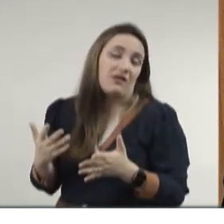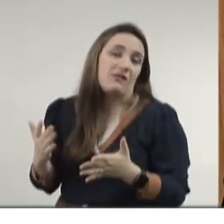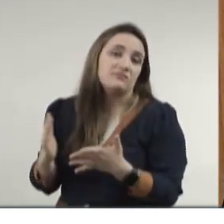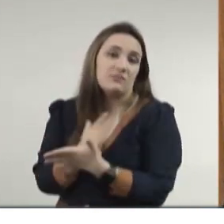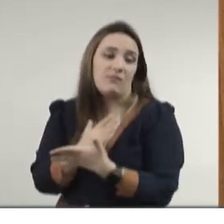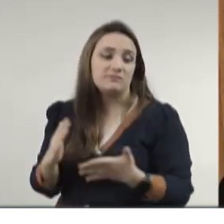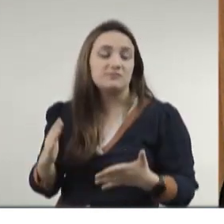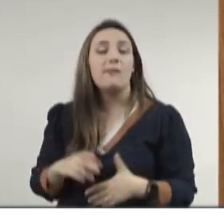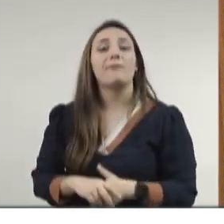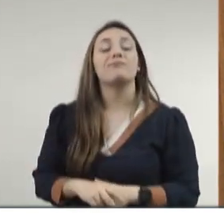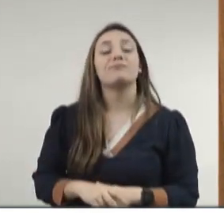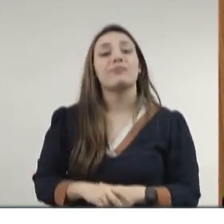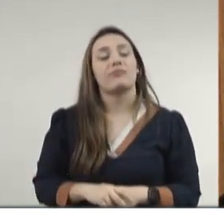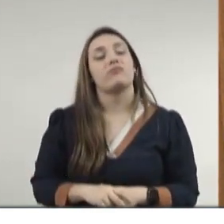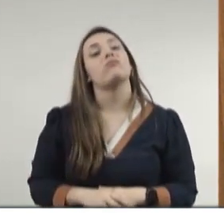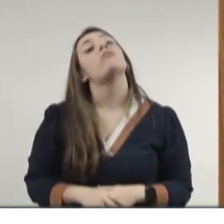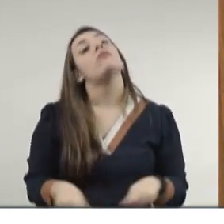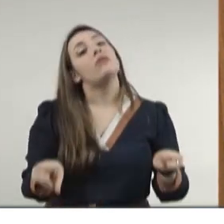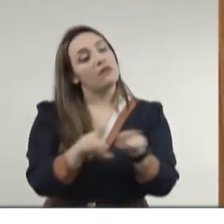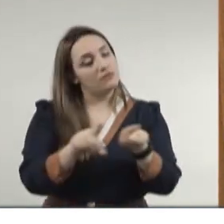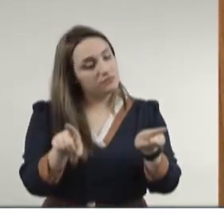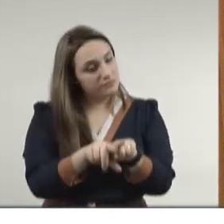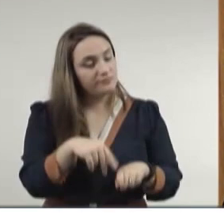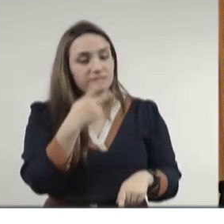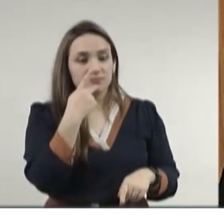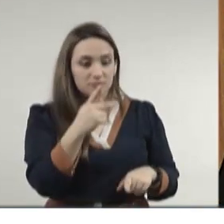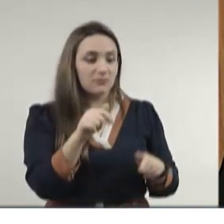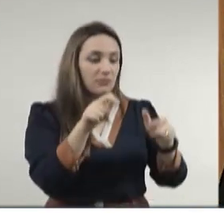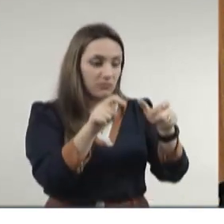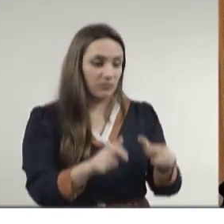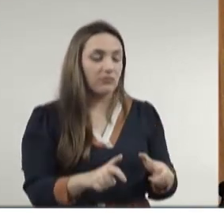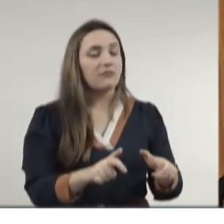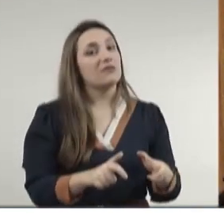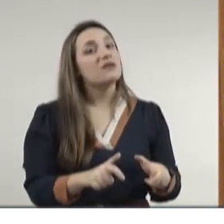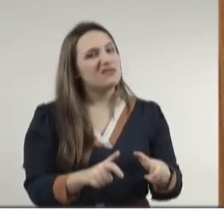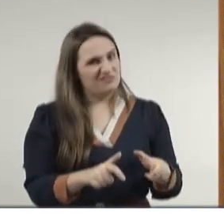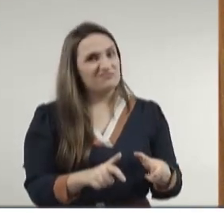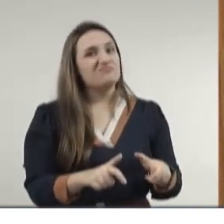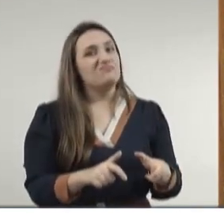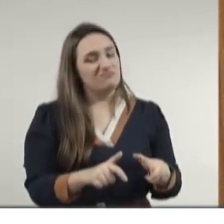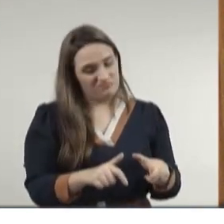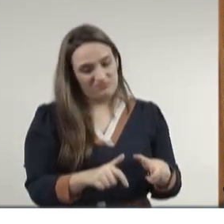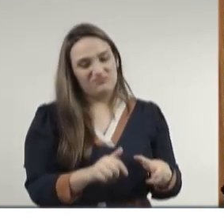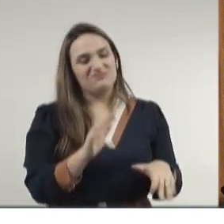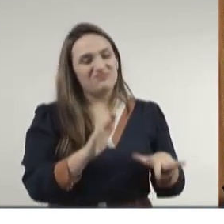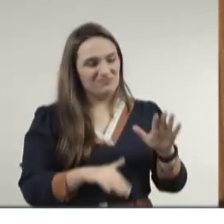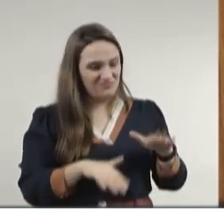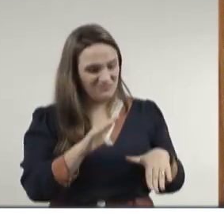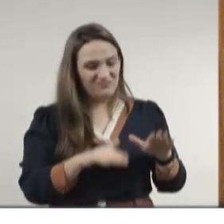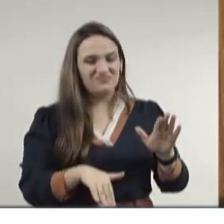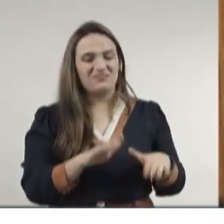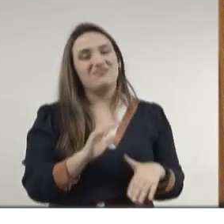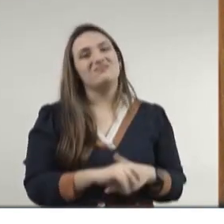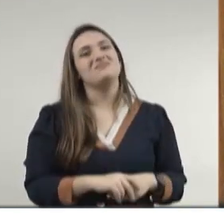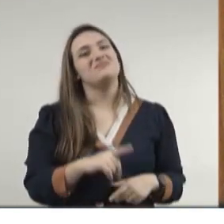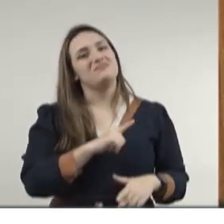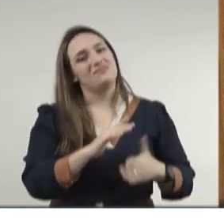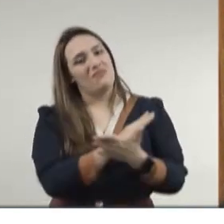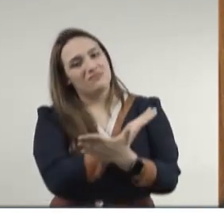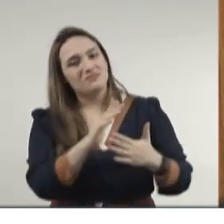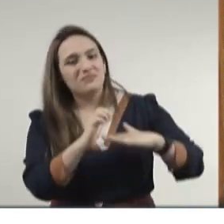algumas culturas. Nós estamos falando de locais que muitas vezes são instaladas